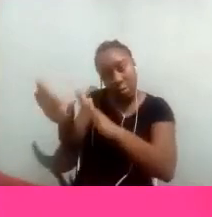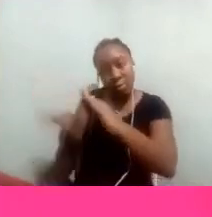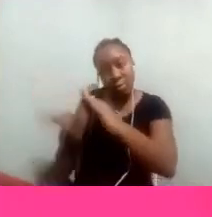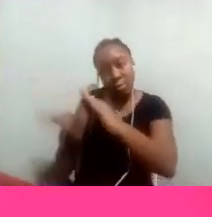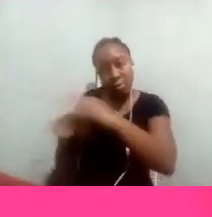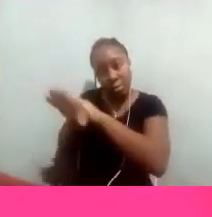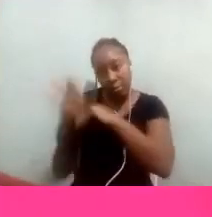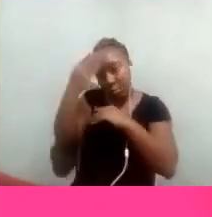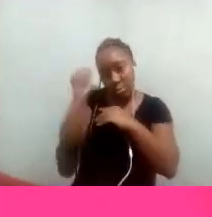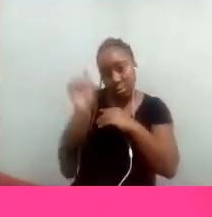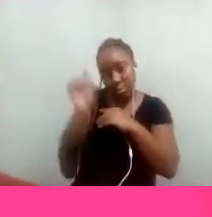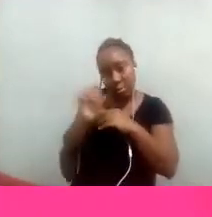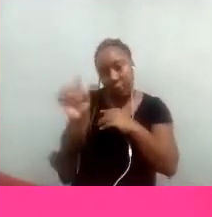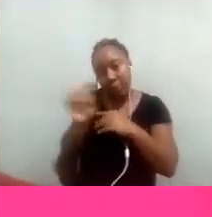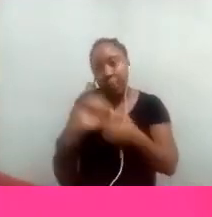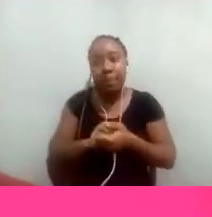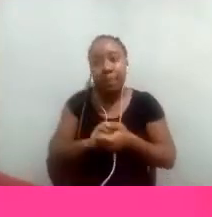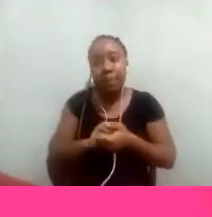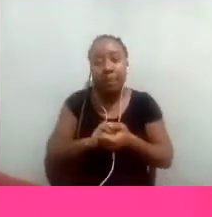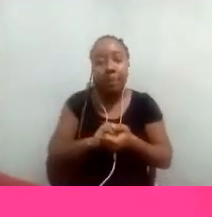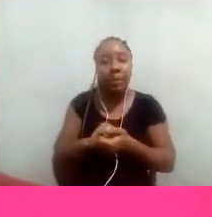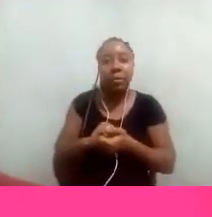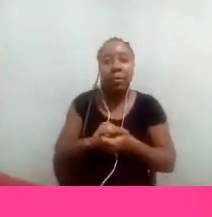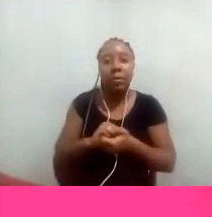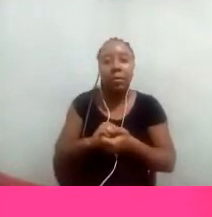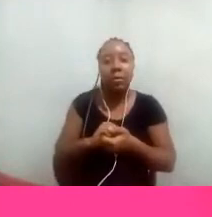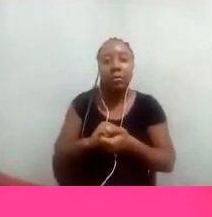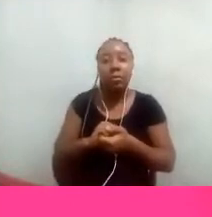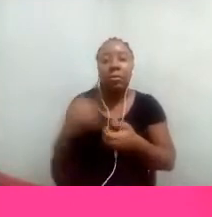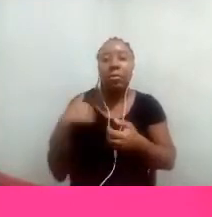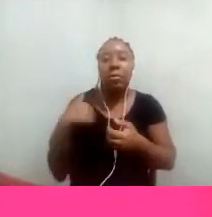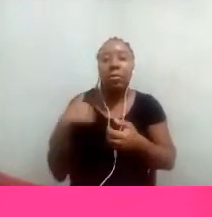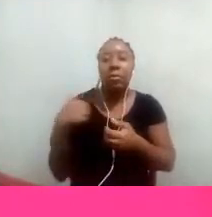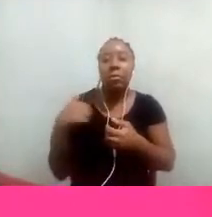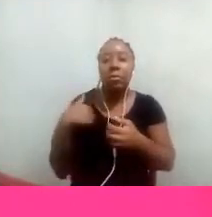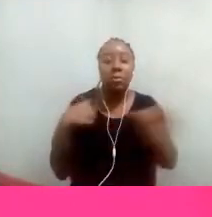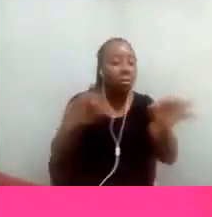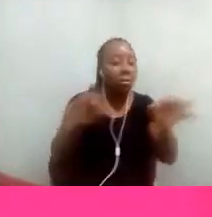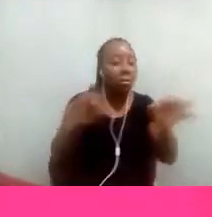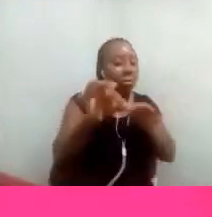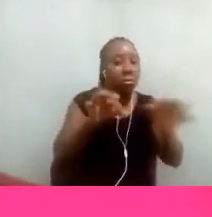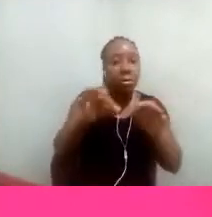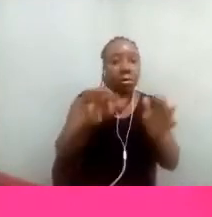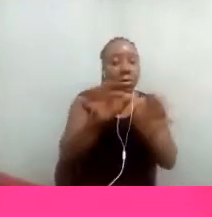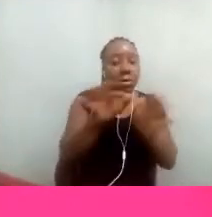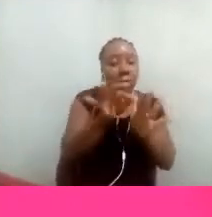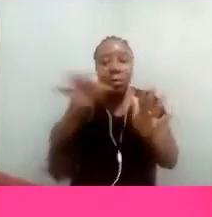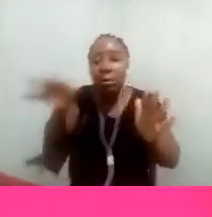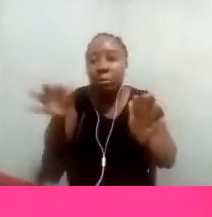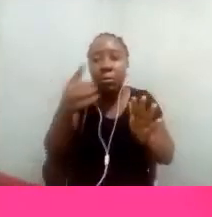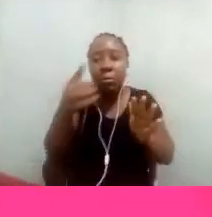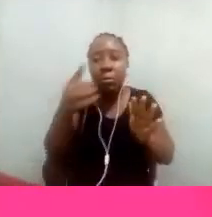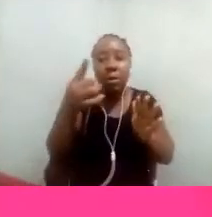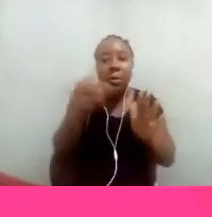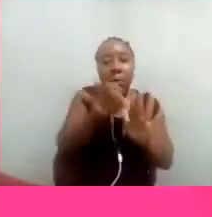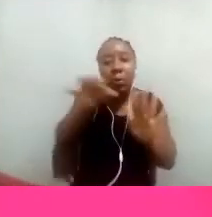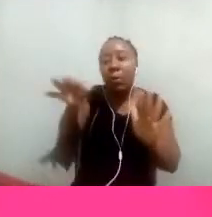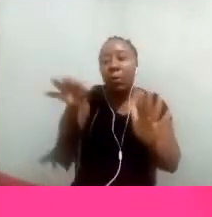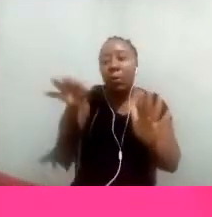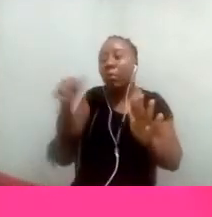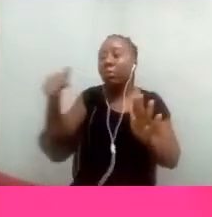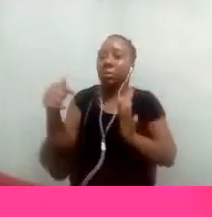esquecer. E eu estou aqui com o objeto da página 1 e o objeto da página